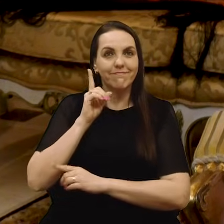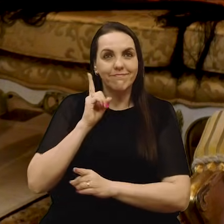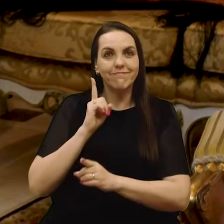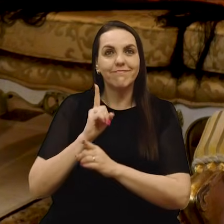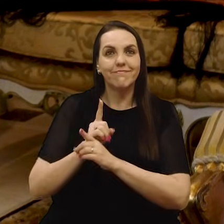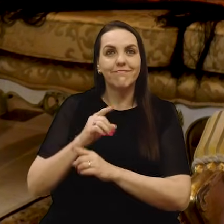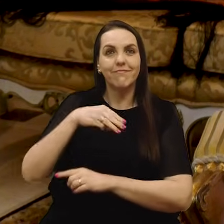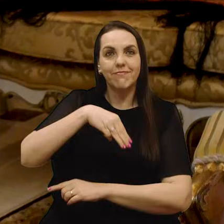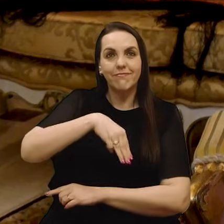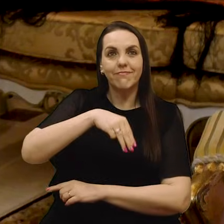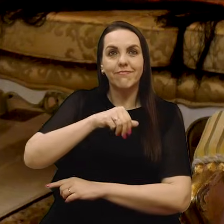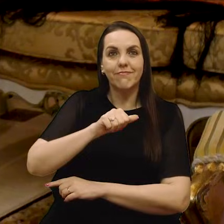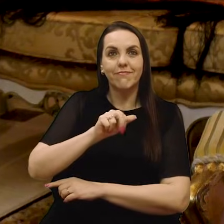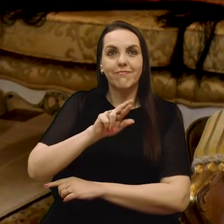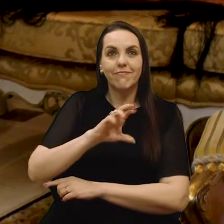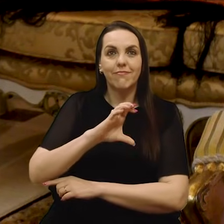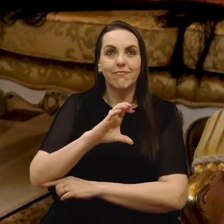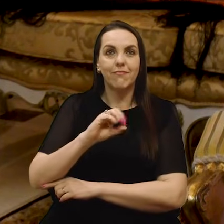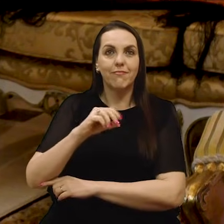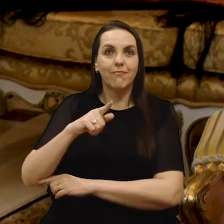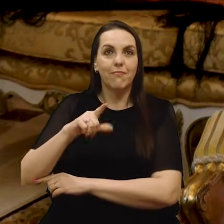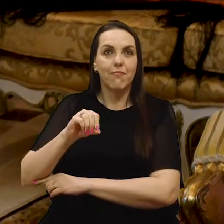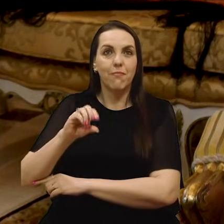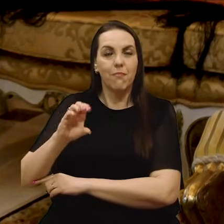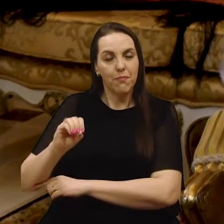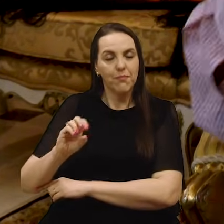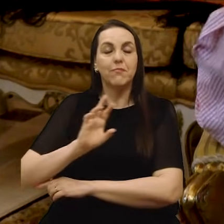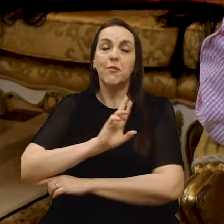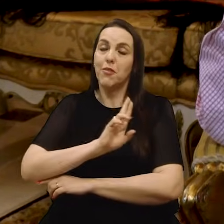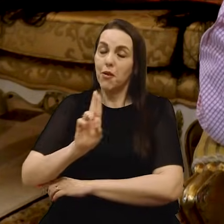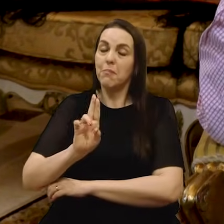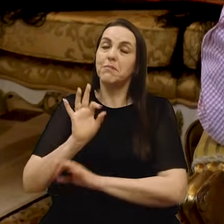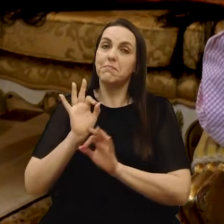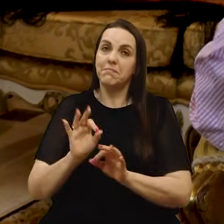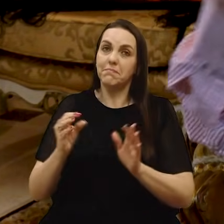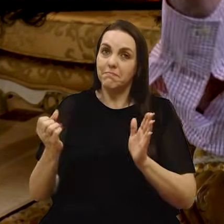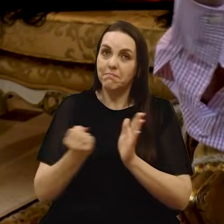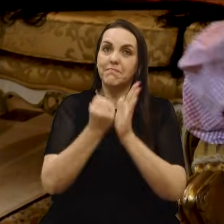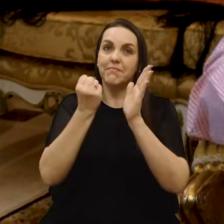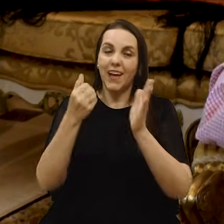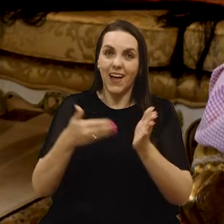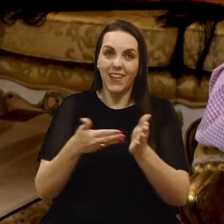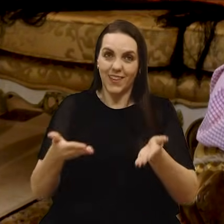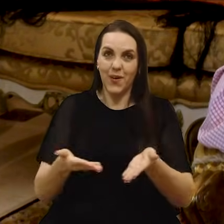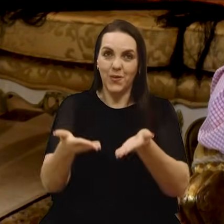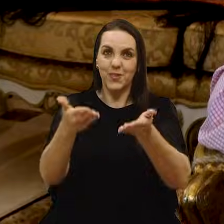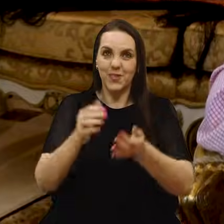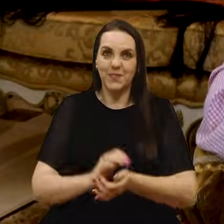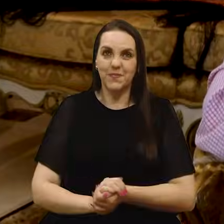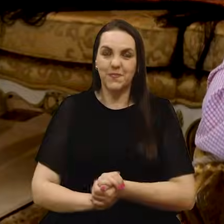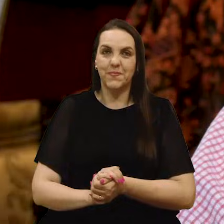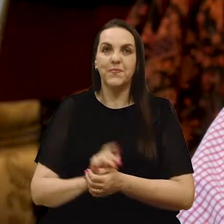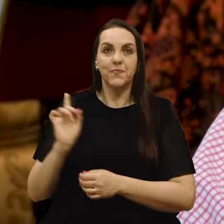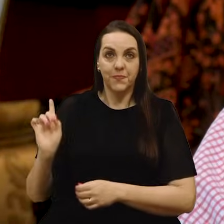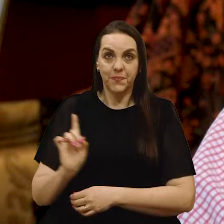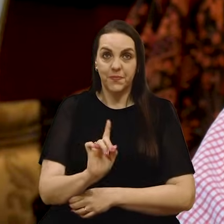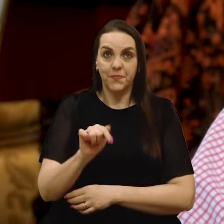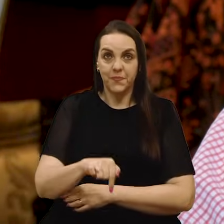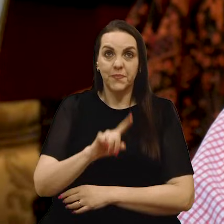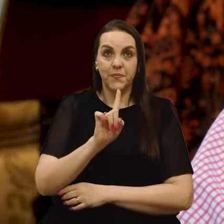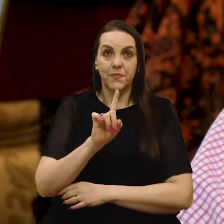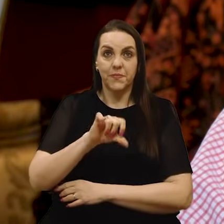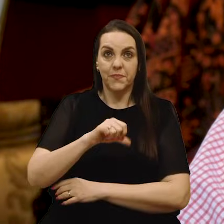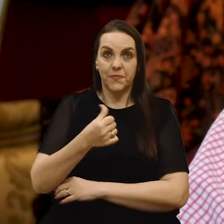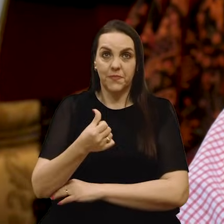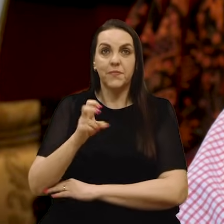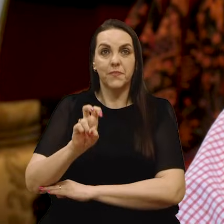e legal que nós achamos foi Marco Polo. Então nós ficamos com o Marco Polo, ficou até hoje. Nós viemos para